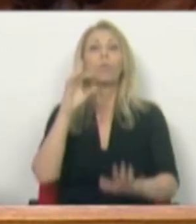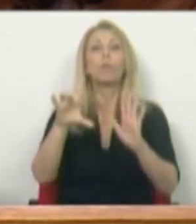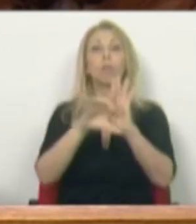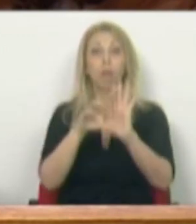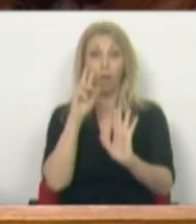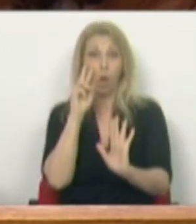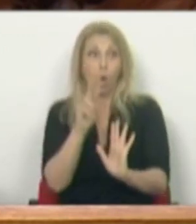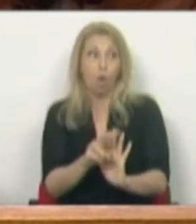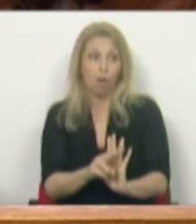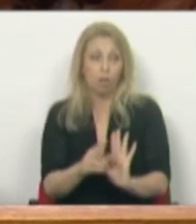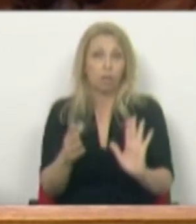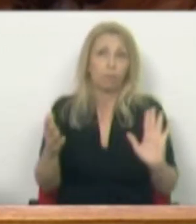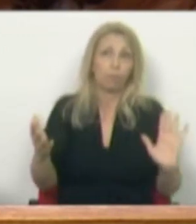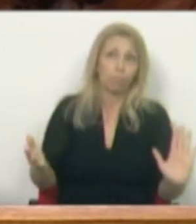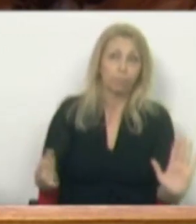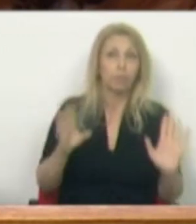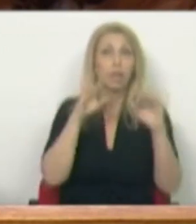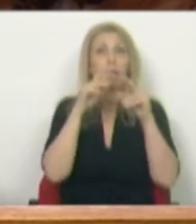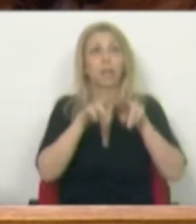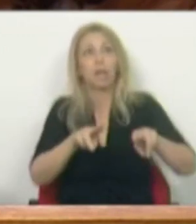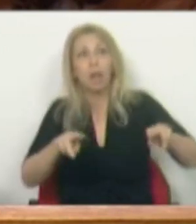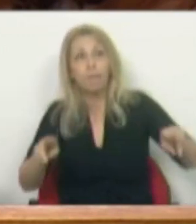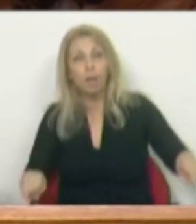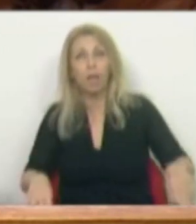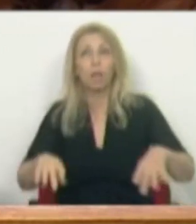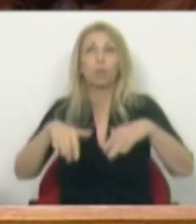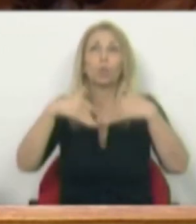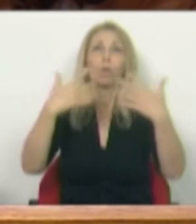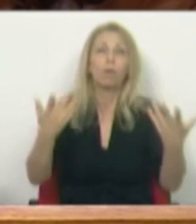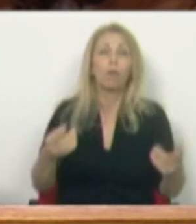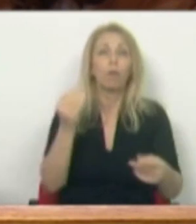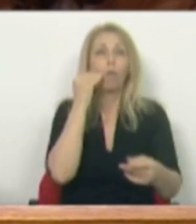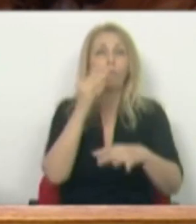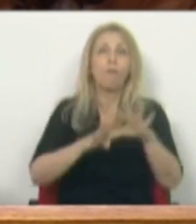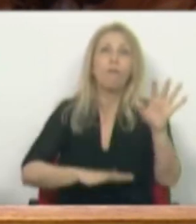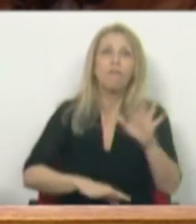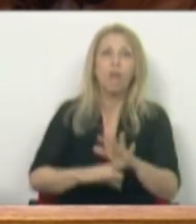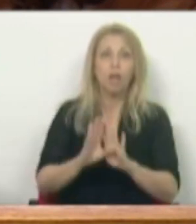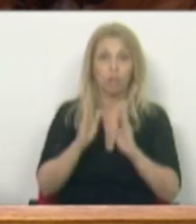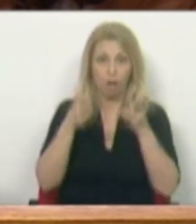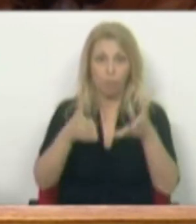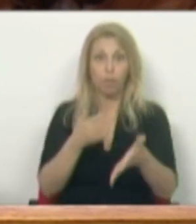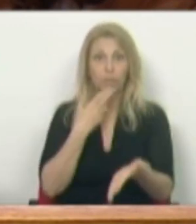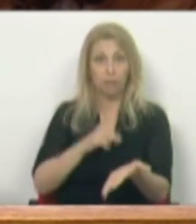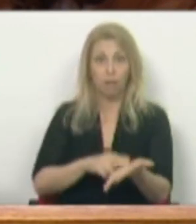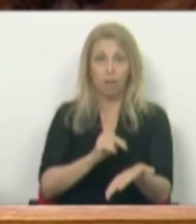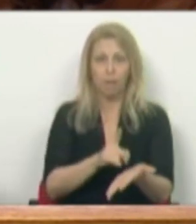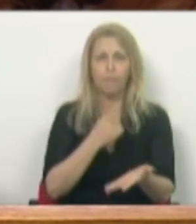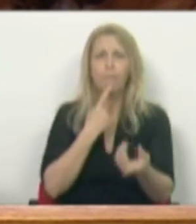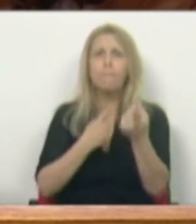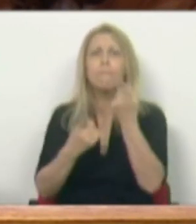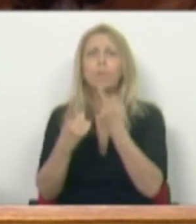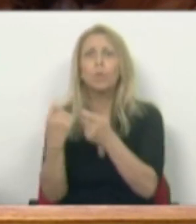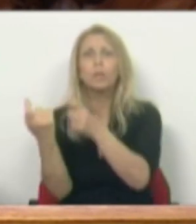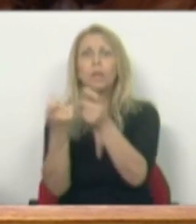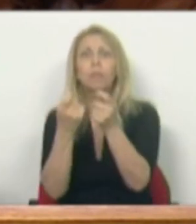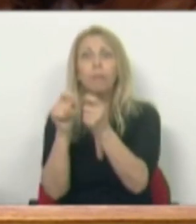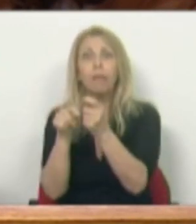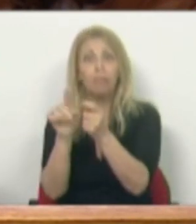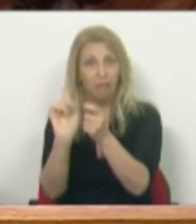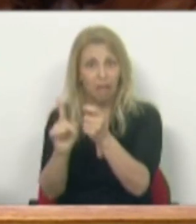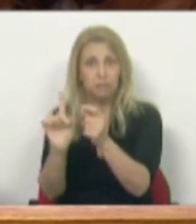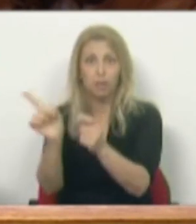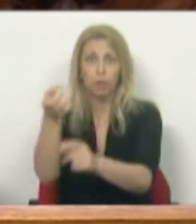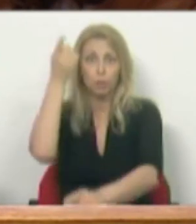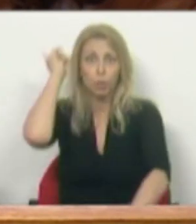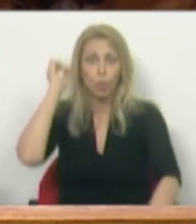casos de internamento, como deixa de fazer, e só abordarmos essa realidade aqui. Mas não foi essa a pergunta que estava em cima da mesa. É porque quando o Sr. Ministro diz, porque